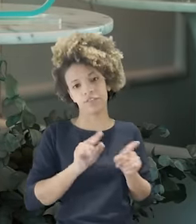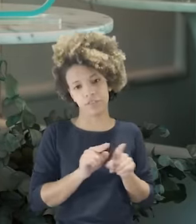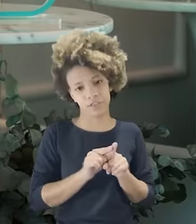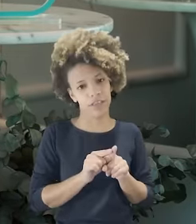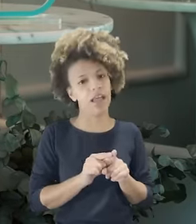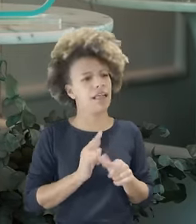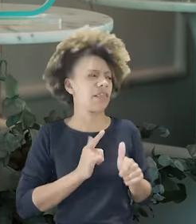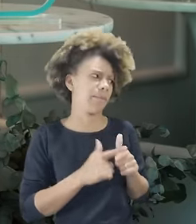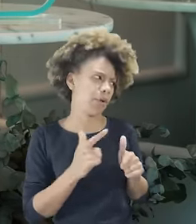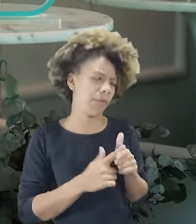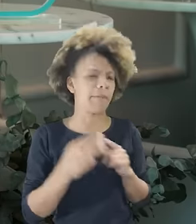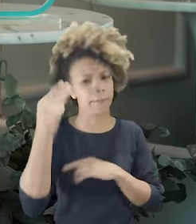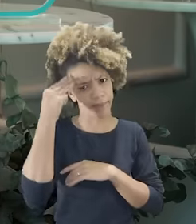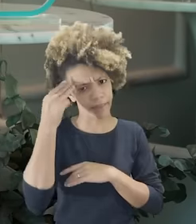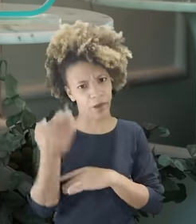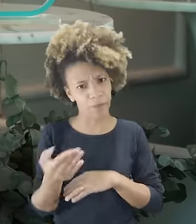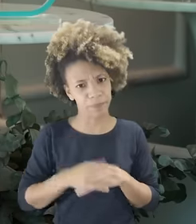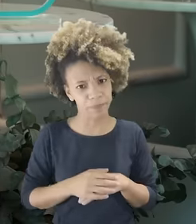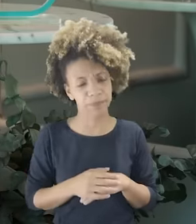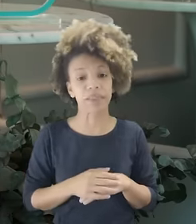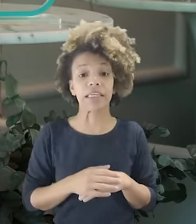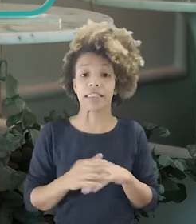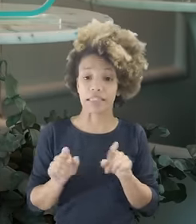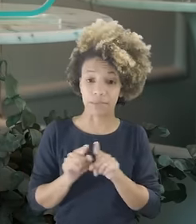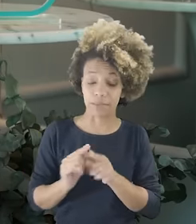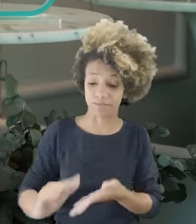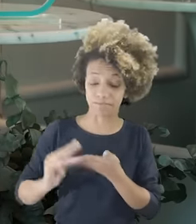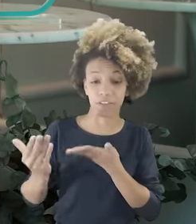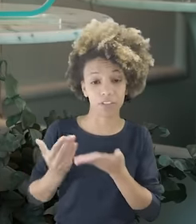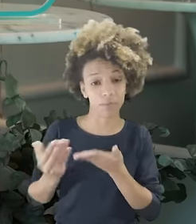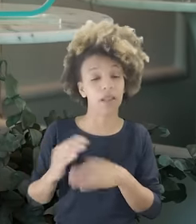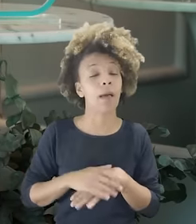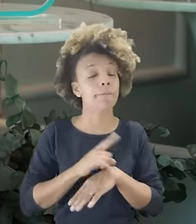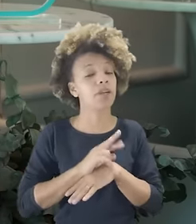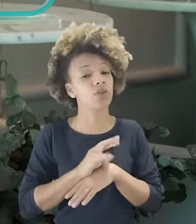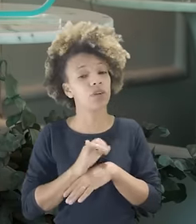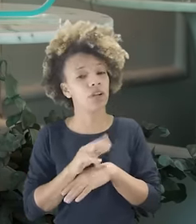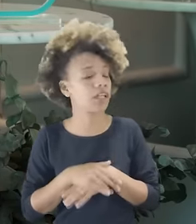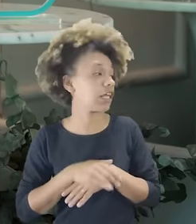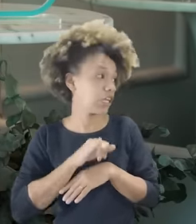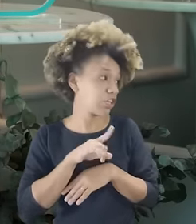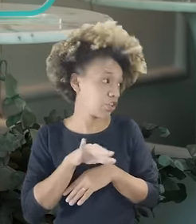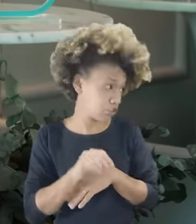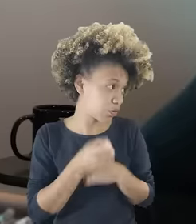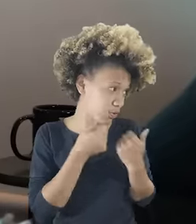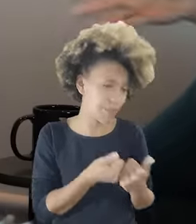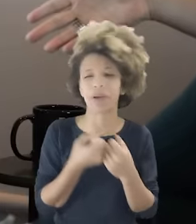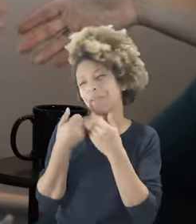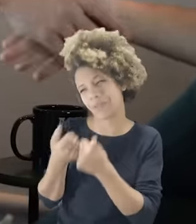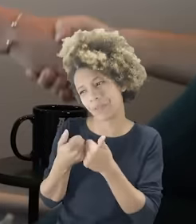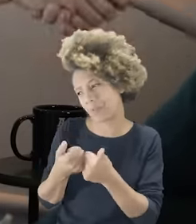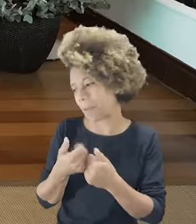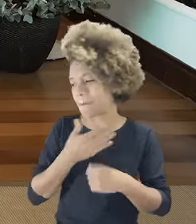uma pessoa que tem muito problema mental e é muito atendido pela Dra Rosângela que é o índio bem que é comediante tudo bem índio